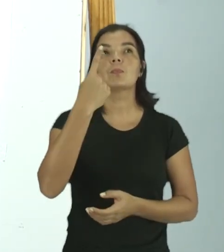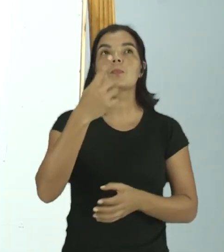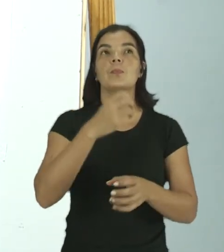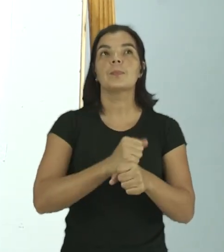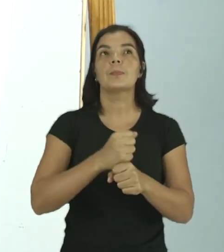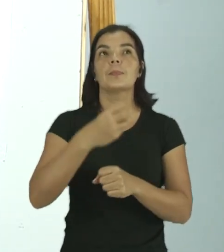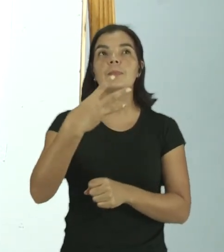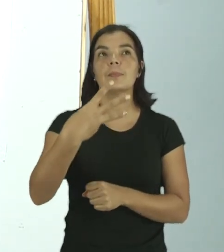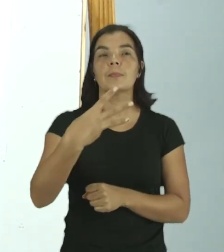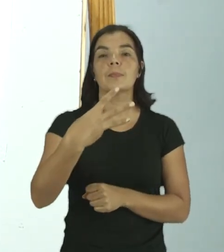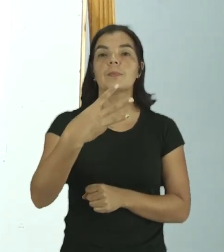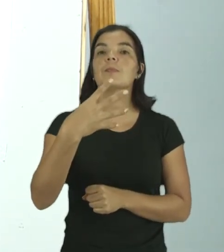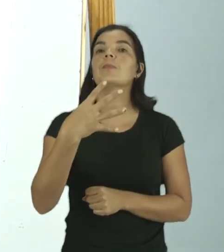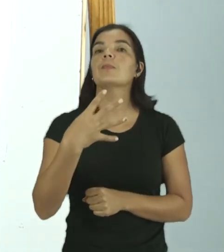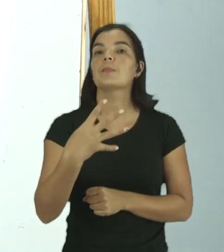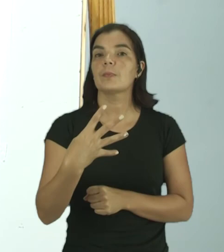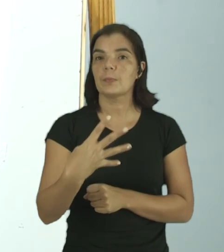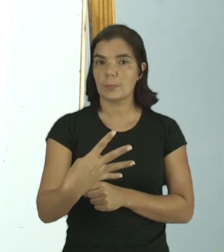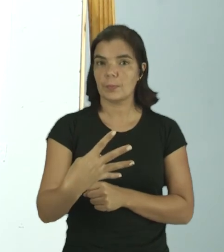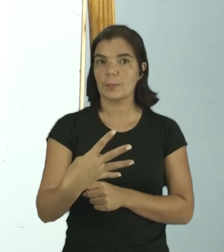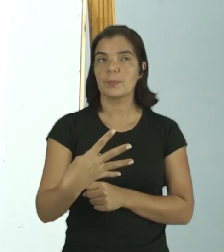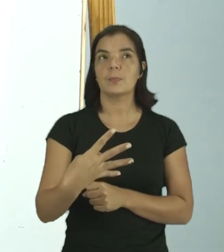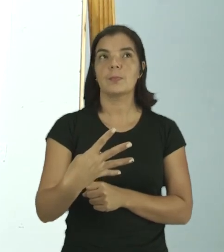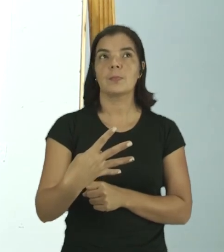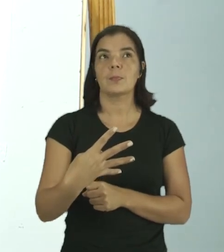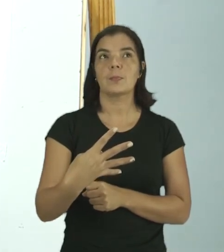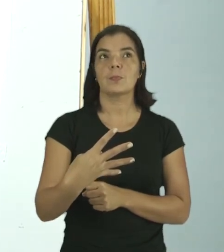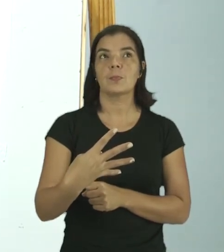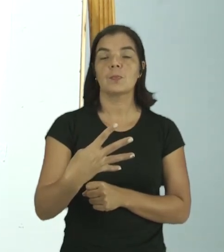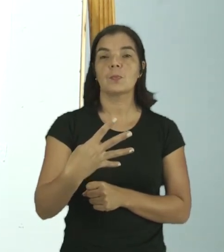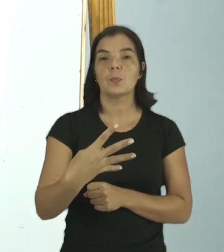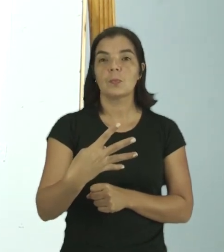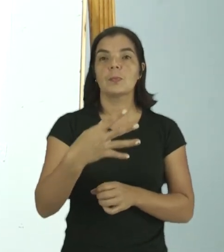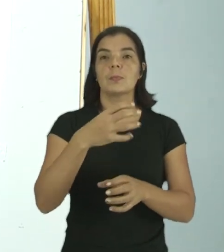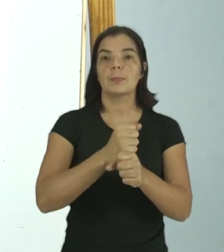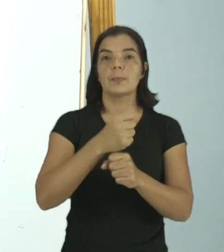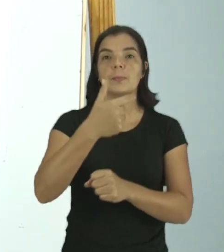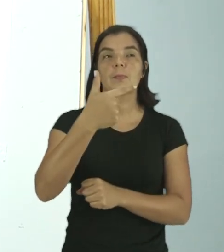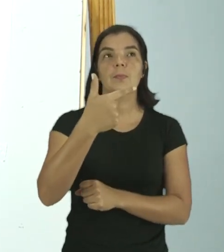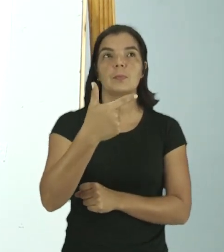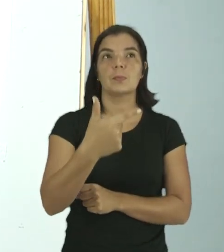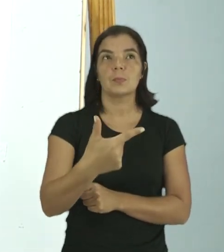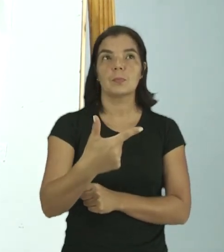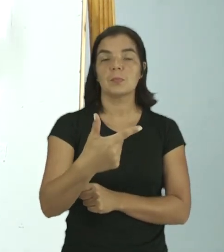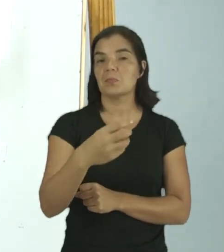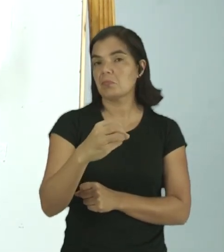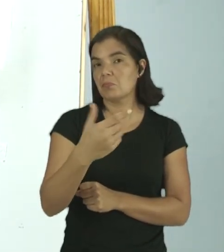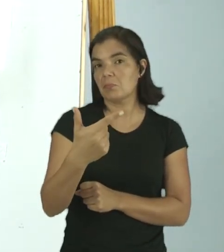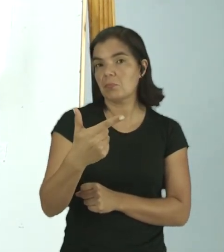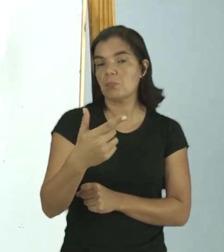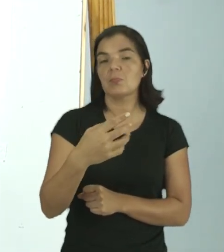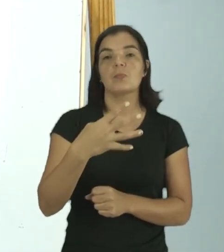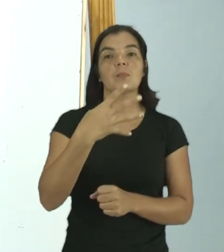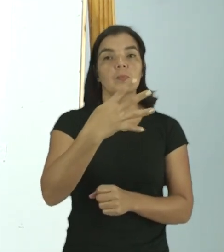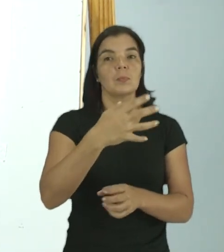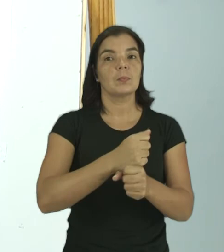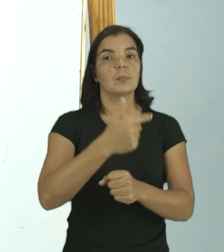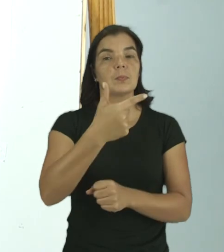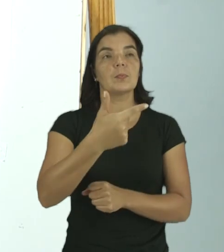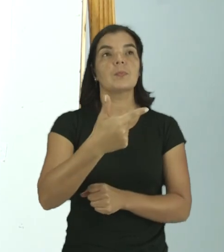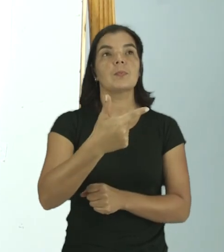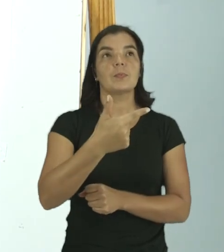um mais três eu vou ter 44 mais zero vai dar